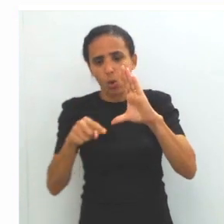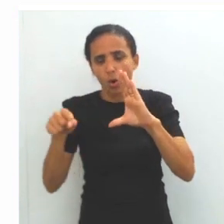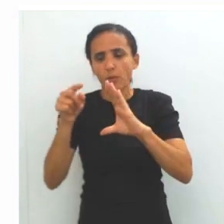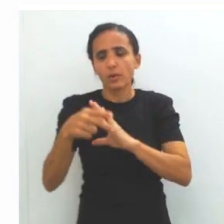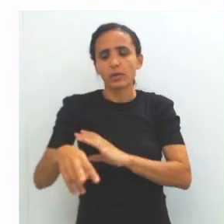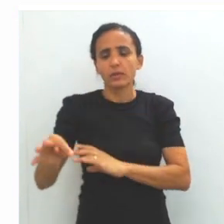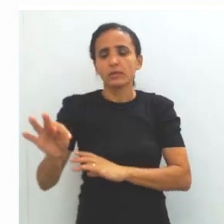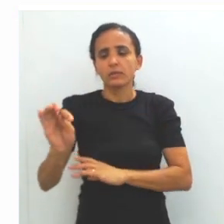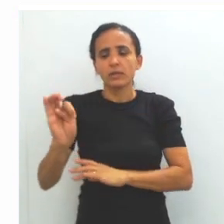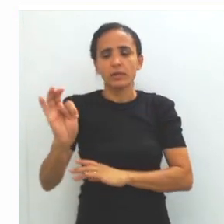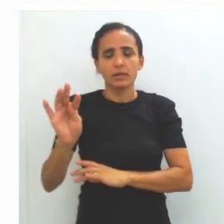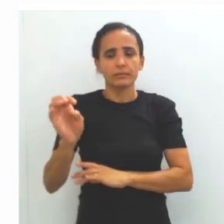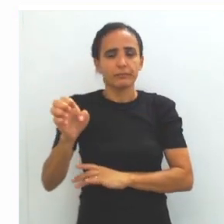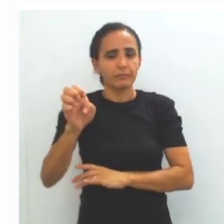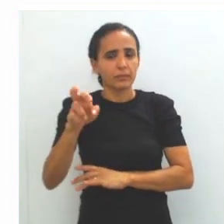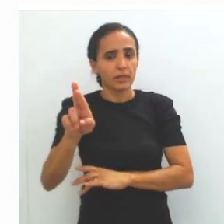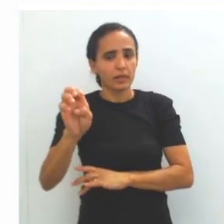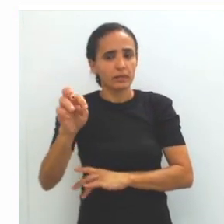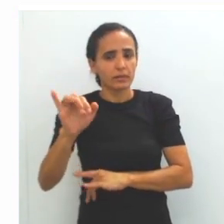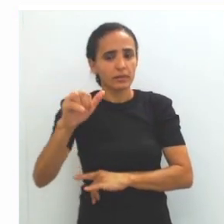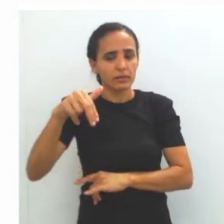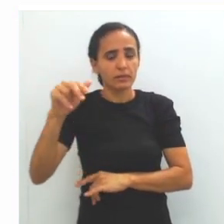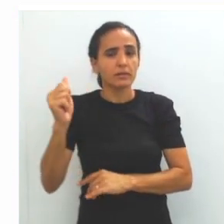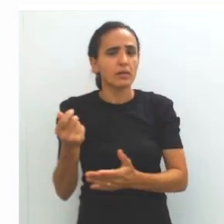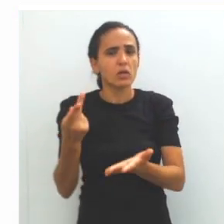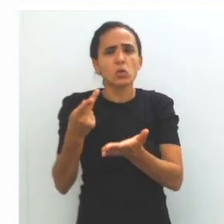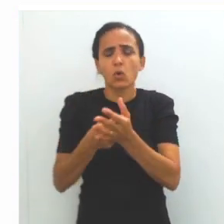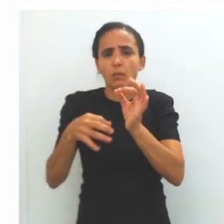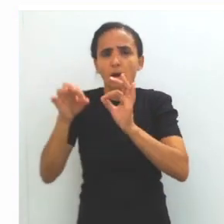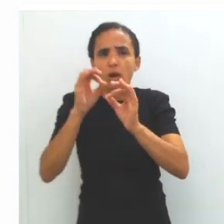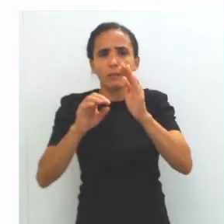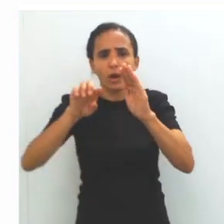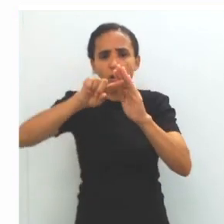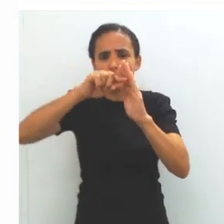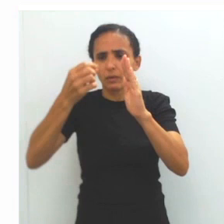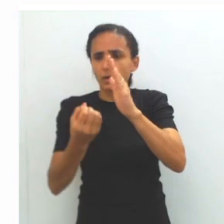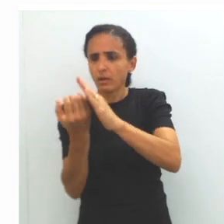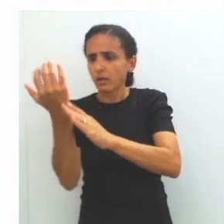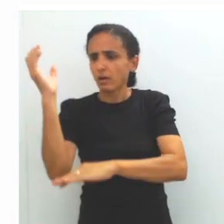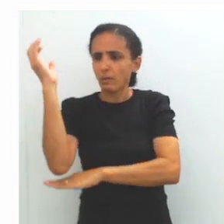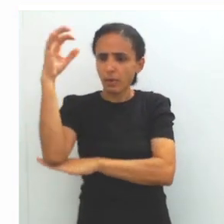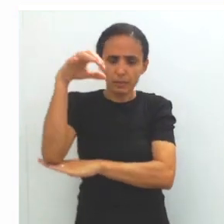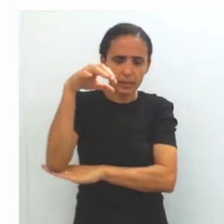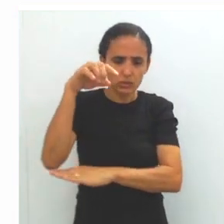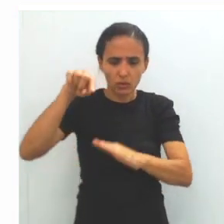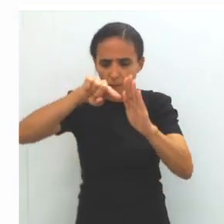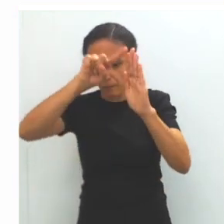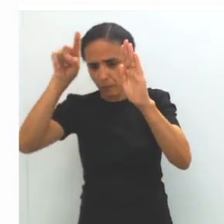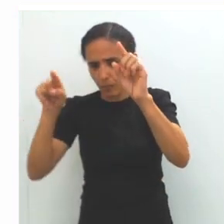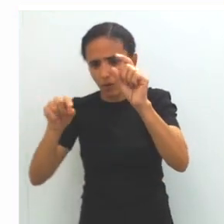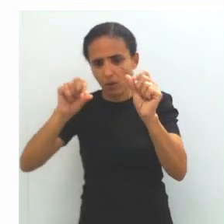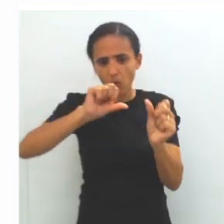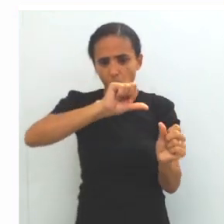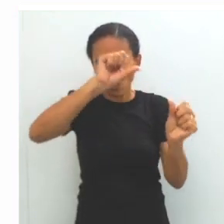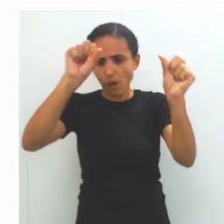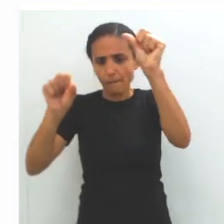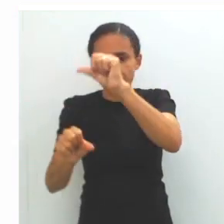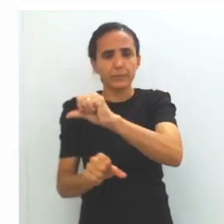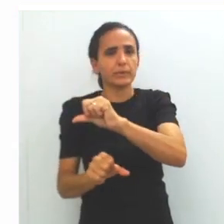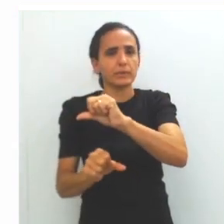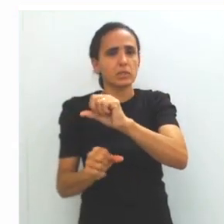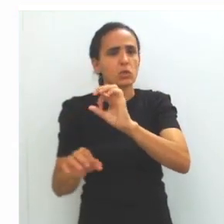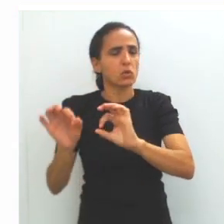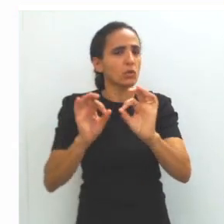vocês estão vendo que ela observa o objeto de forma invertida, tá de cabeça para baixo. Mas a